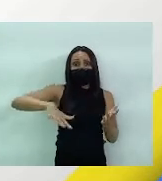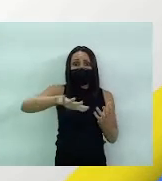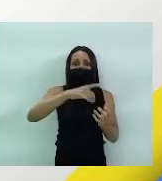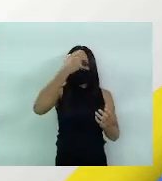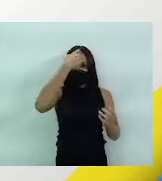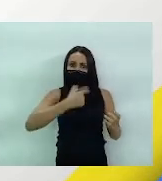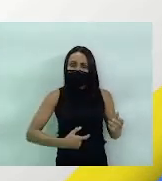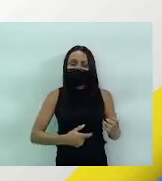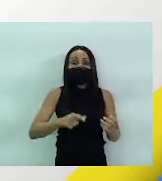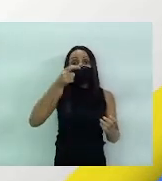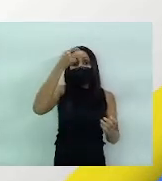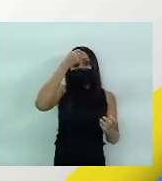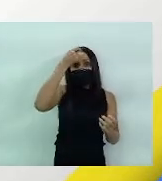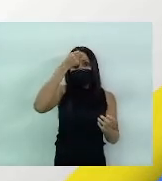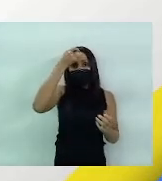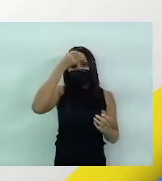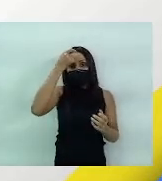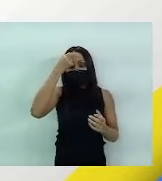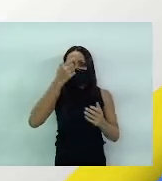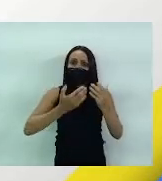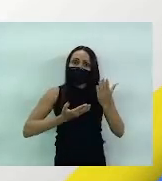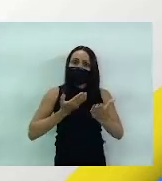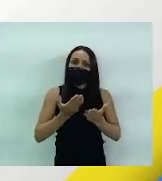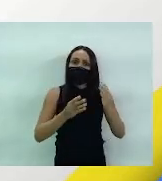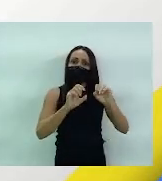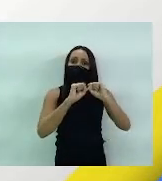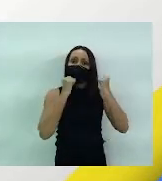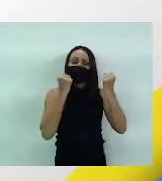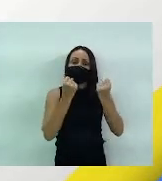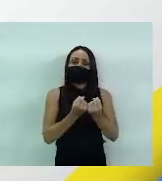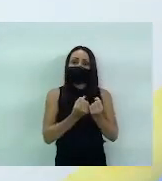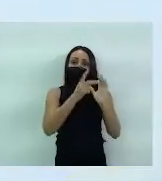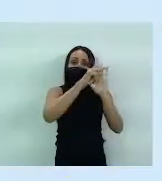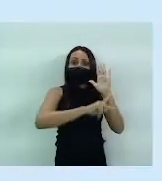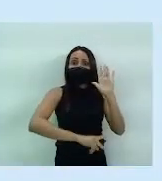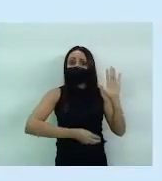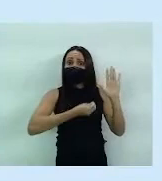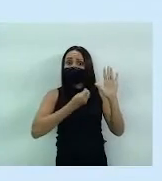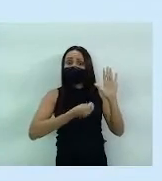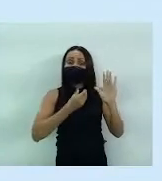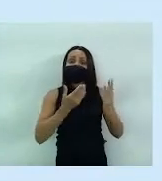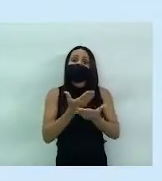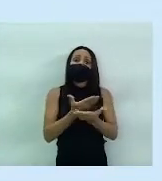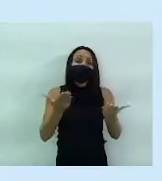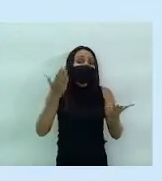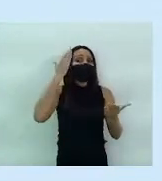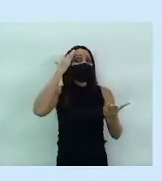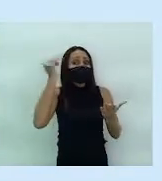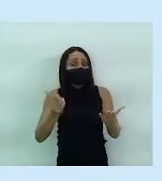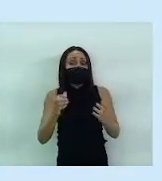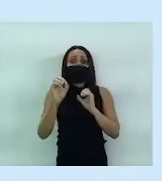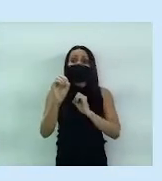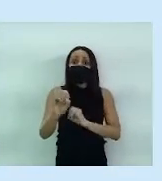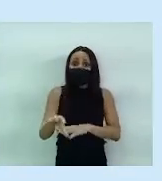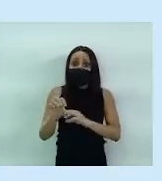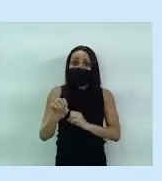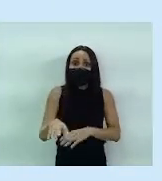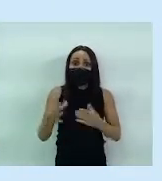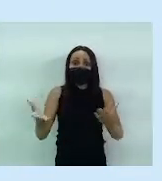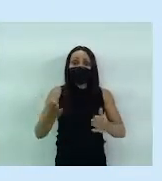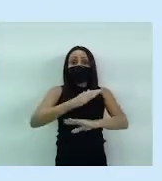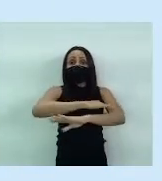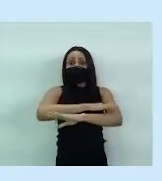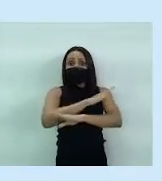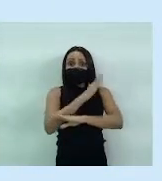pessoal, cognitivo, produtiva, social e projeto de vida. Então, a gente sabe que uma educação integral,